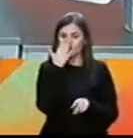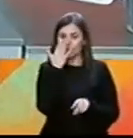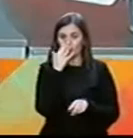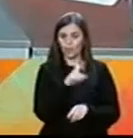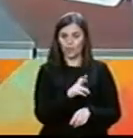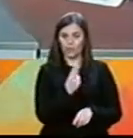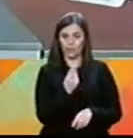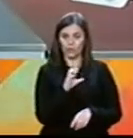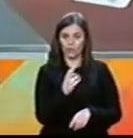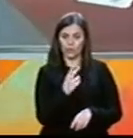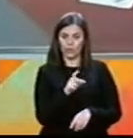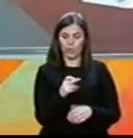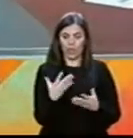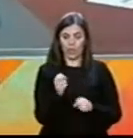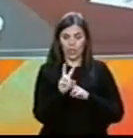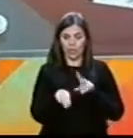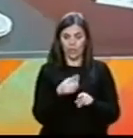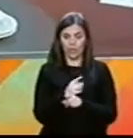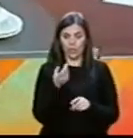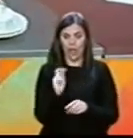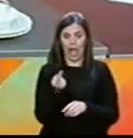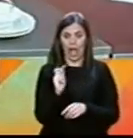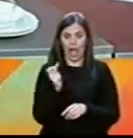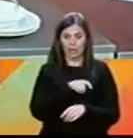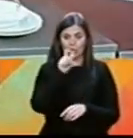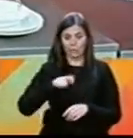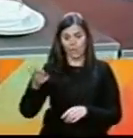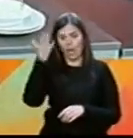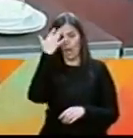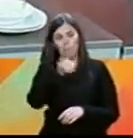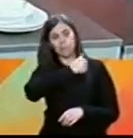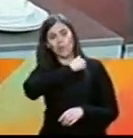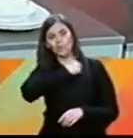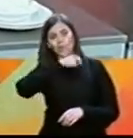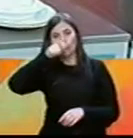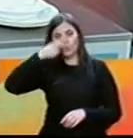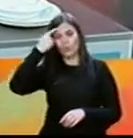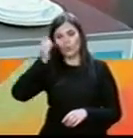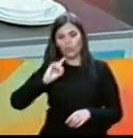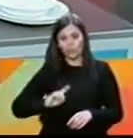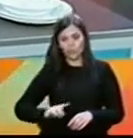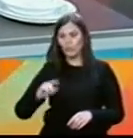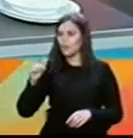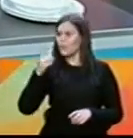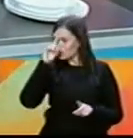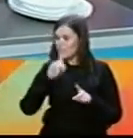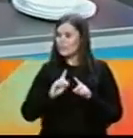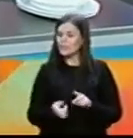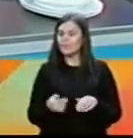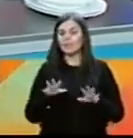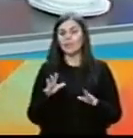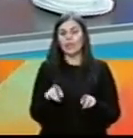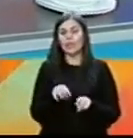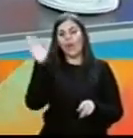agora um bocadinho mais na moda, não é? Porque é durante anos ninguém ligou ninguém nenhuma ligava rúcula. Nenhuma à rúcula, nem sabia bem, acho Sim. eu, o que é que era. Hoje em dia... Era quase